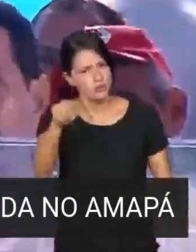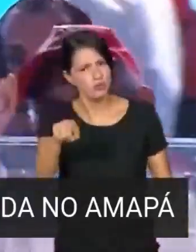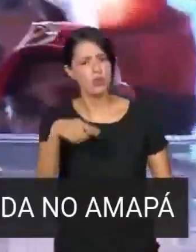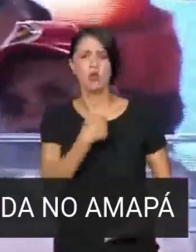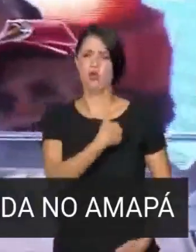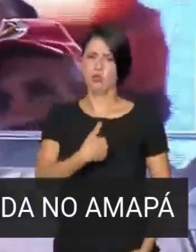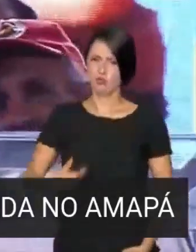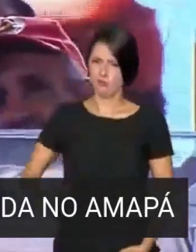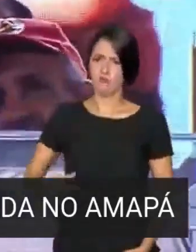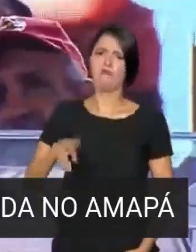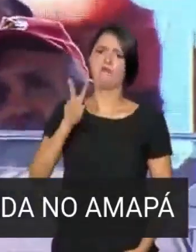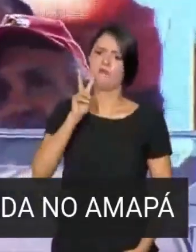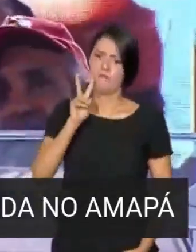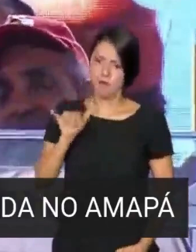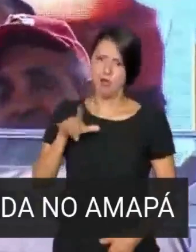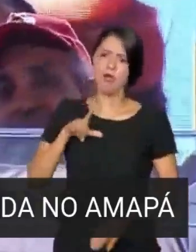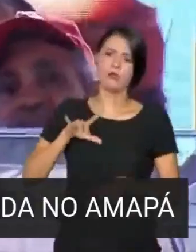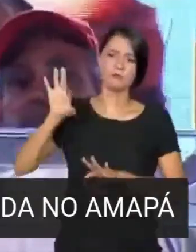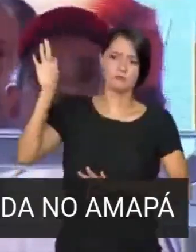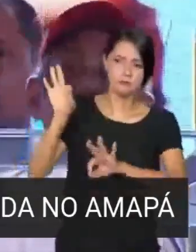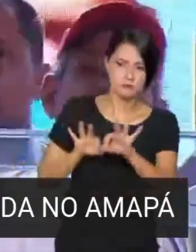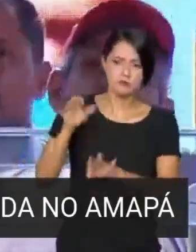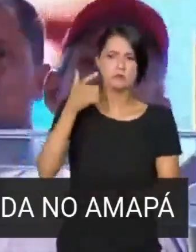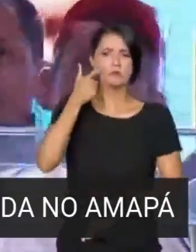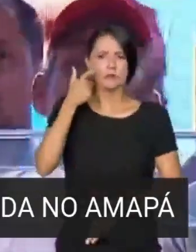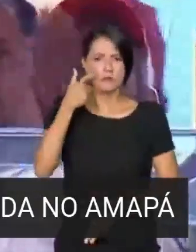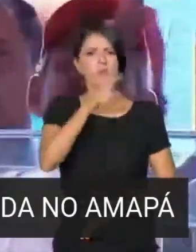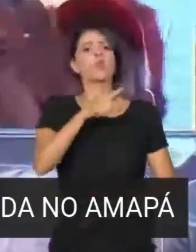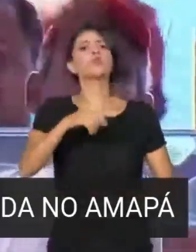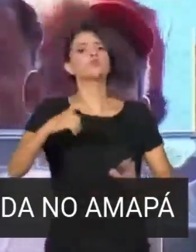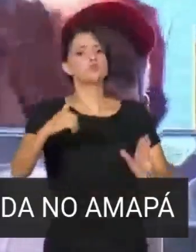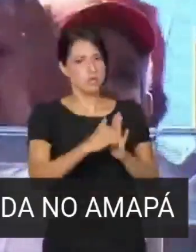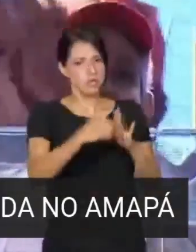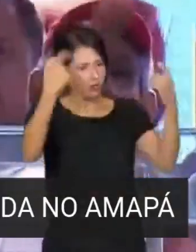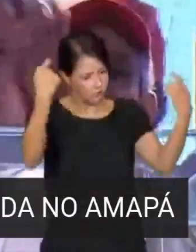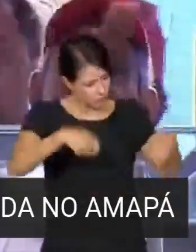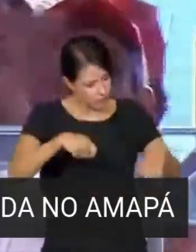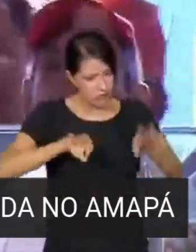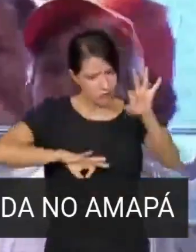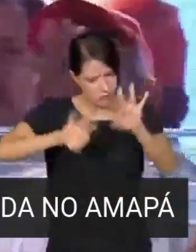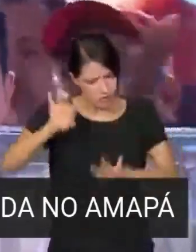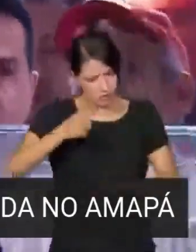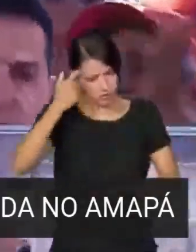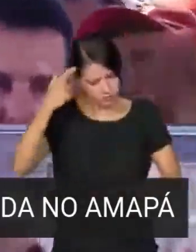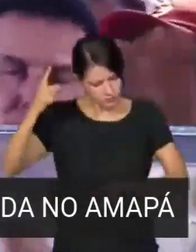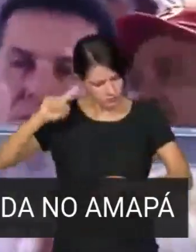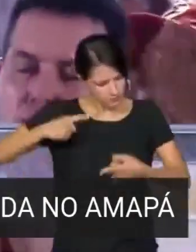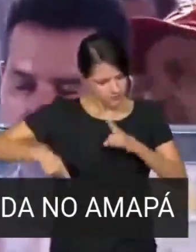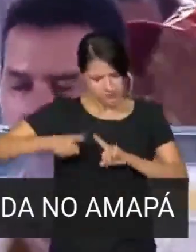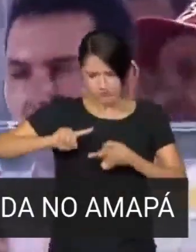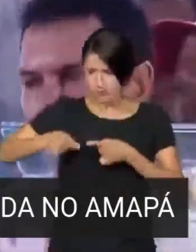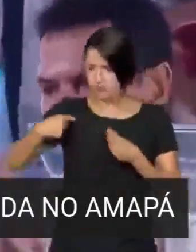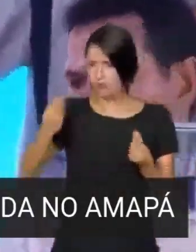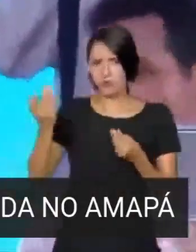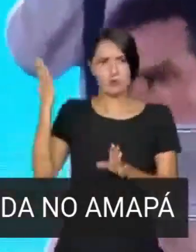governo vai ter que se debruçar, o Senado vai ter que se debruçar para a gente tentar encontrar uma solução.